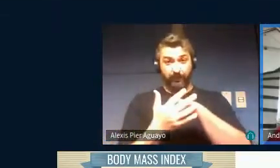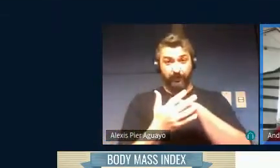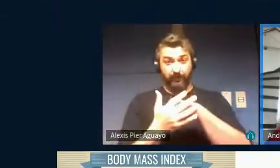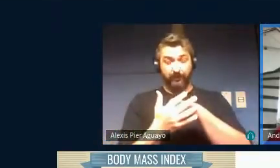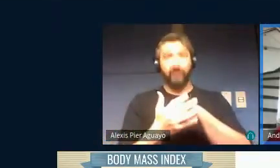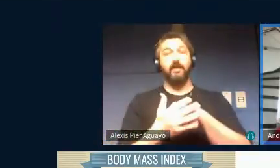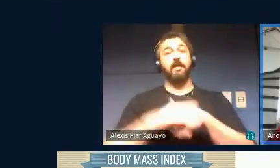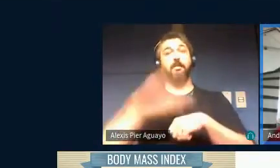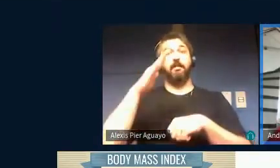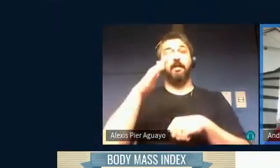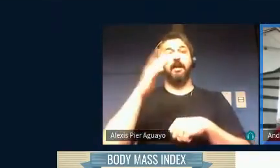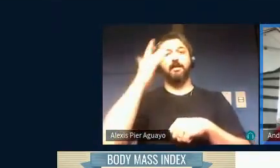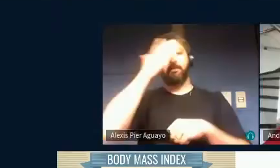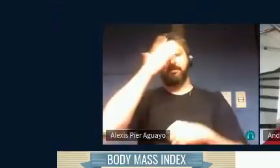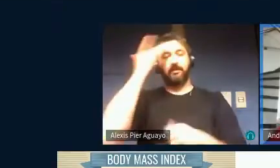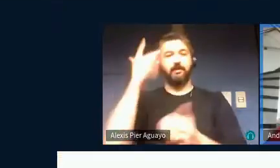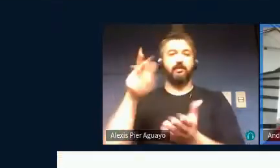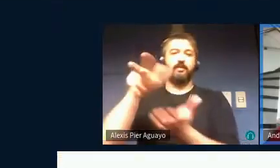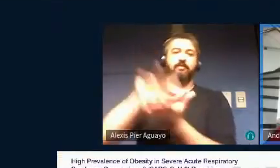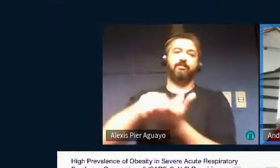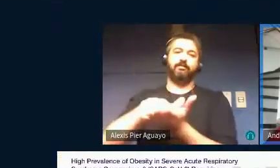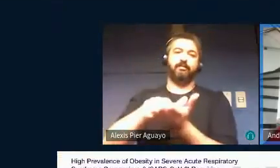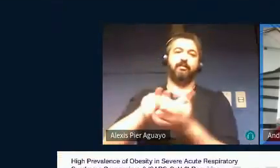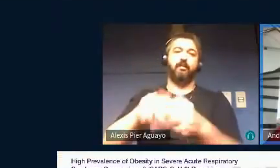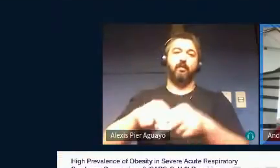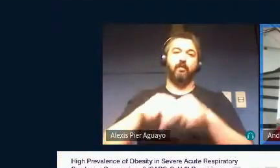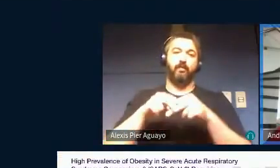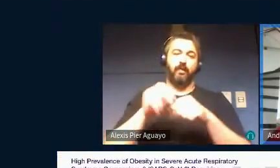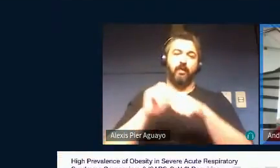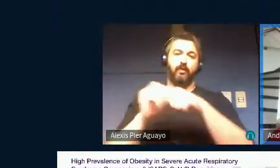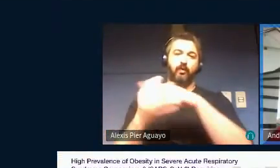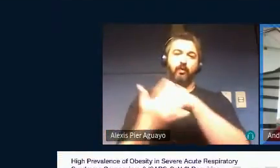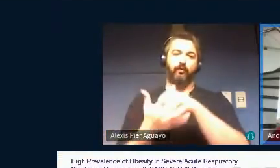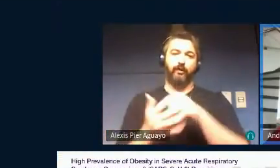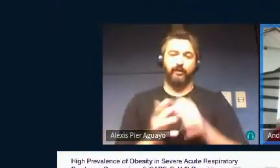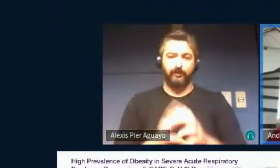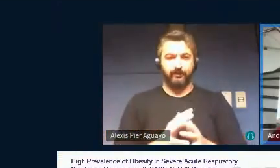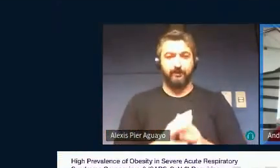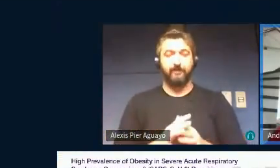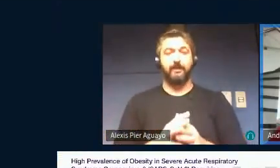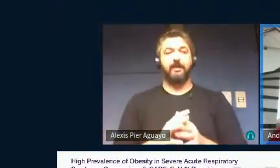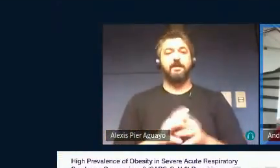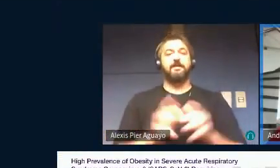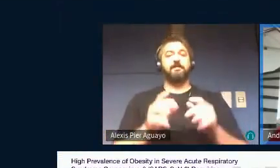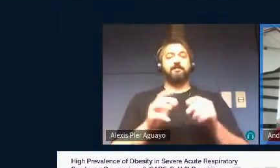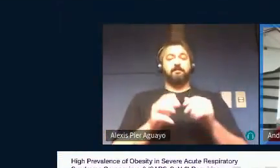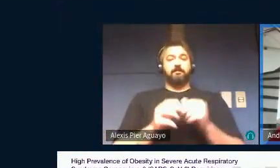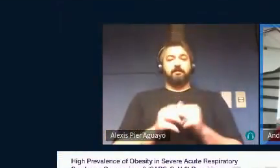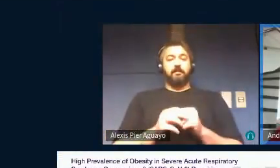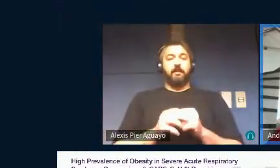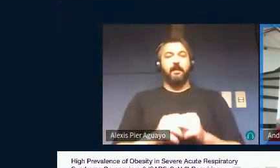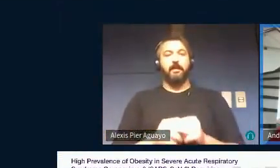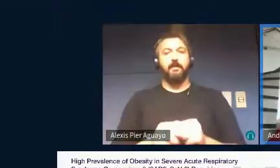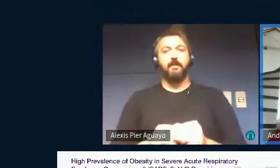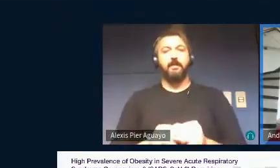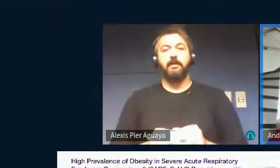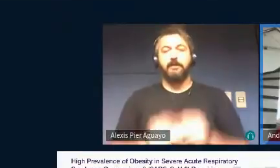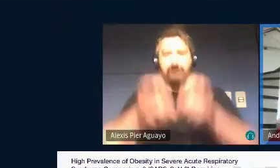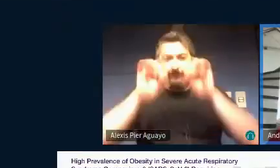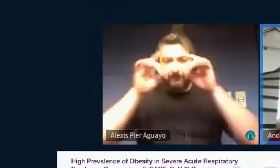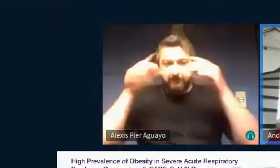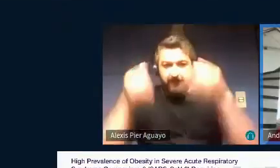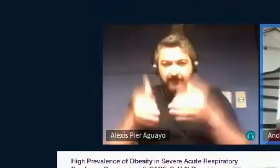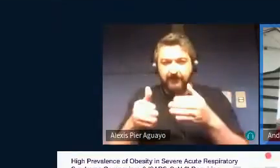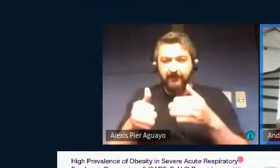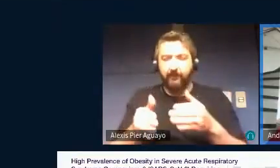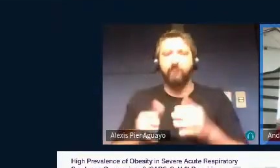UTI por conta da Covid. Mais especificamente, esse outro estudo, que é super interessante, também desenvolvido nos hospitais